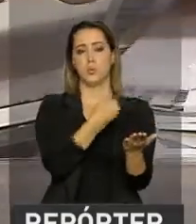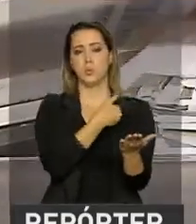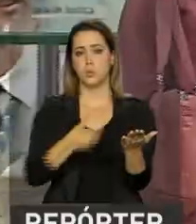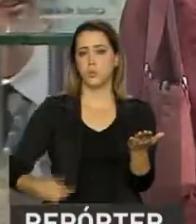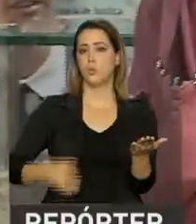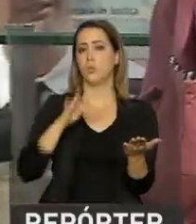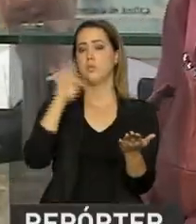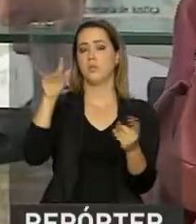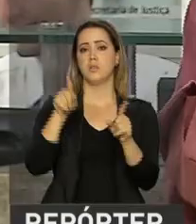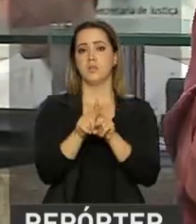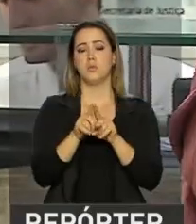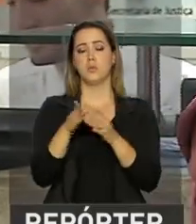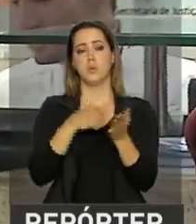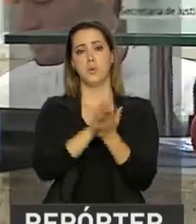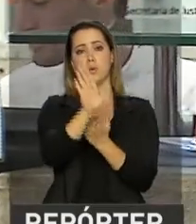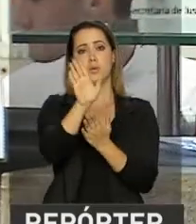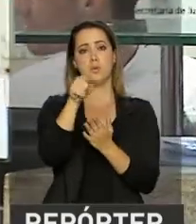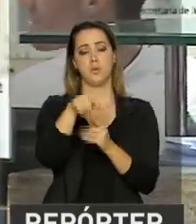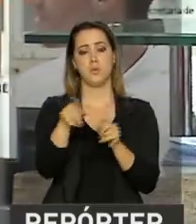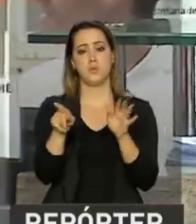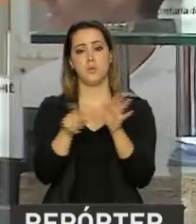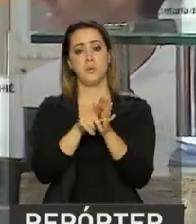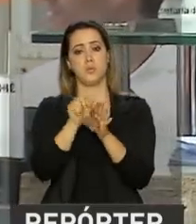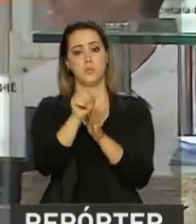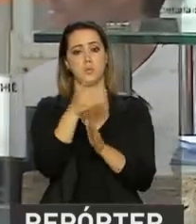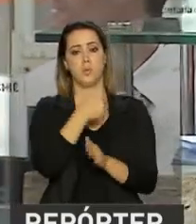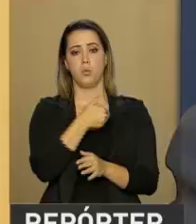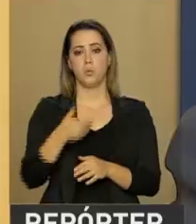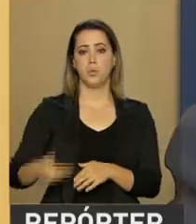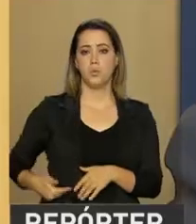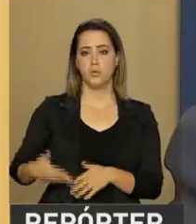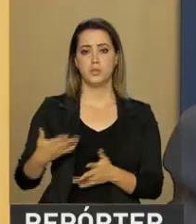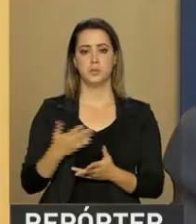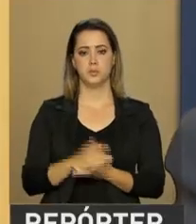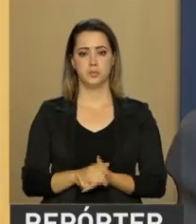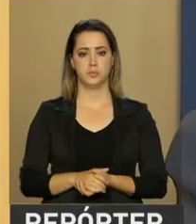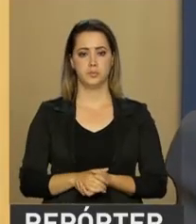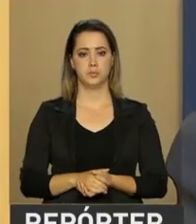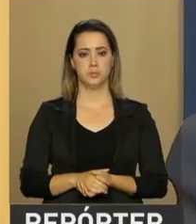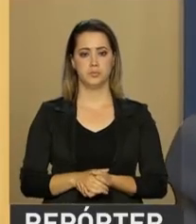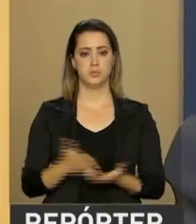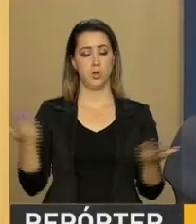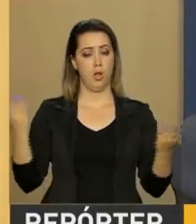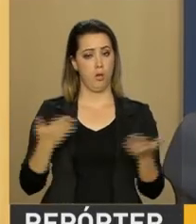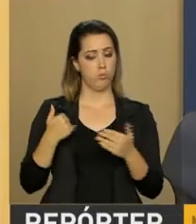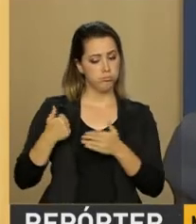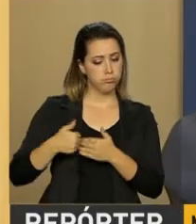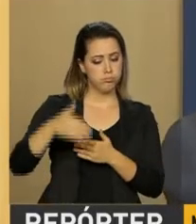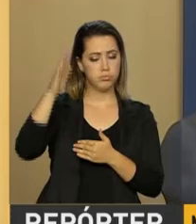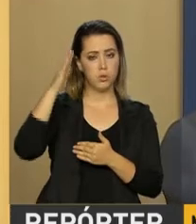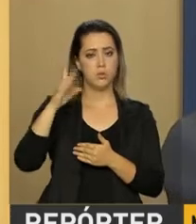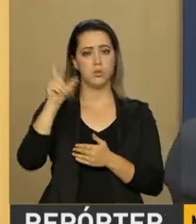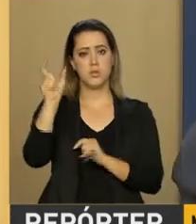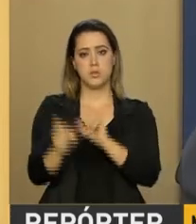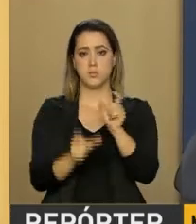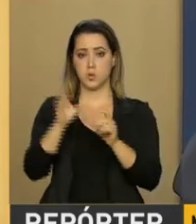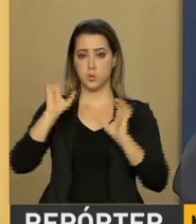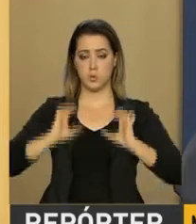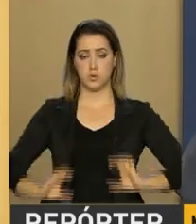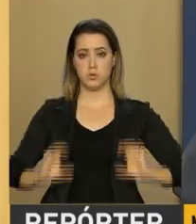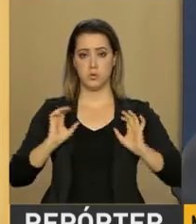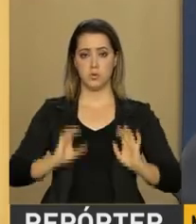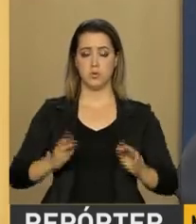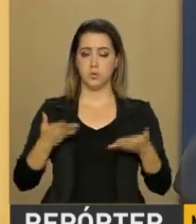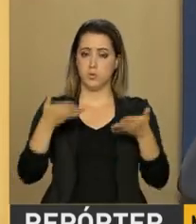federais emitidos por instituições oficiais de todo o país de agora em diante o cidadão por exemplo onde ele vai se interessar a